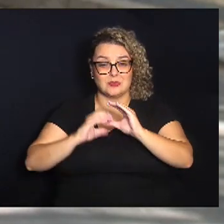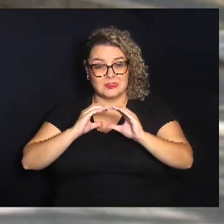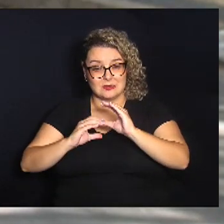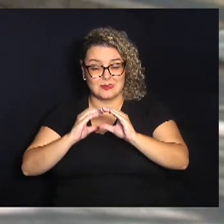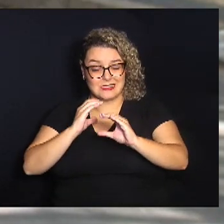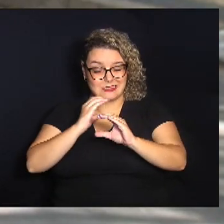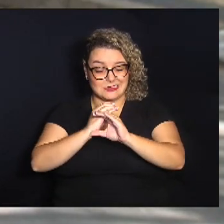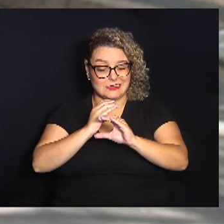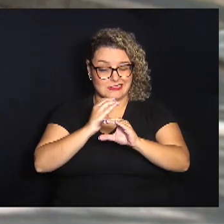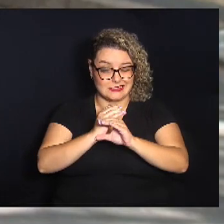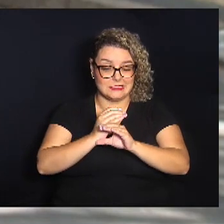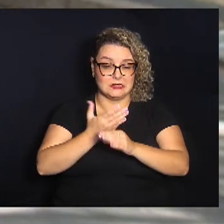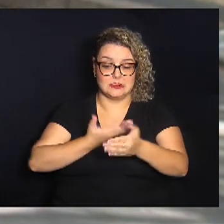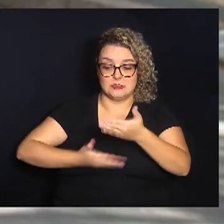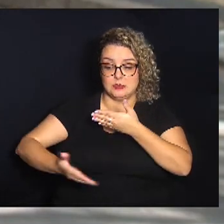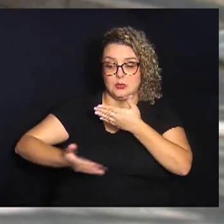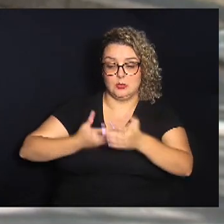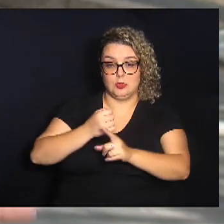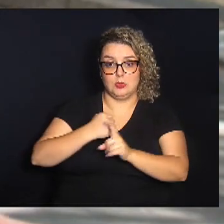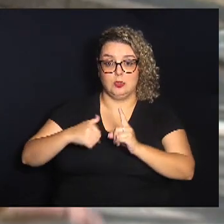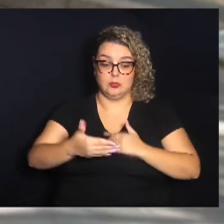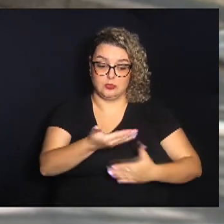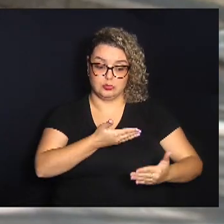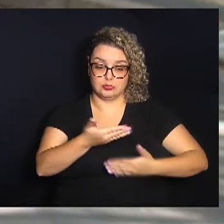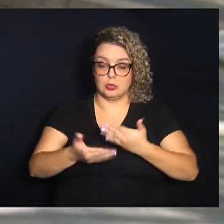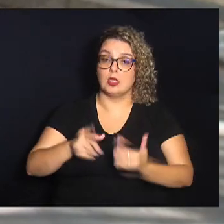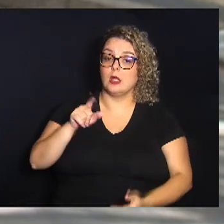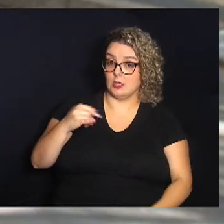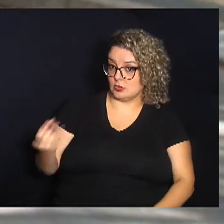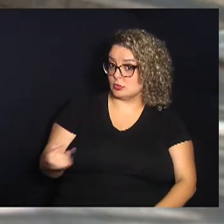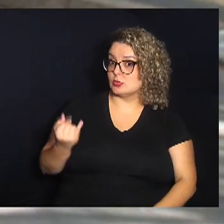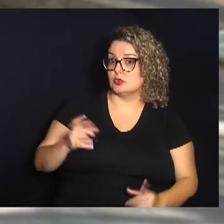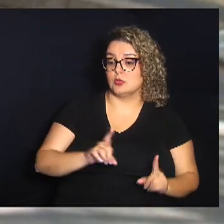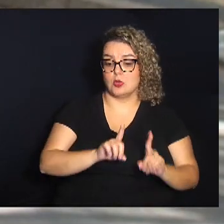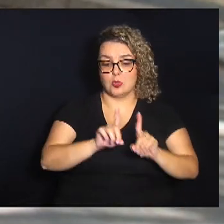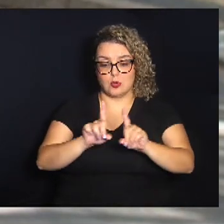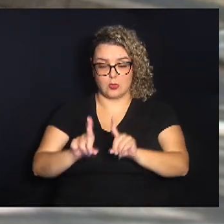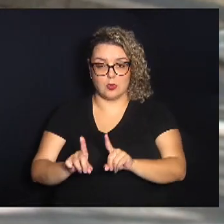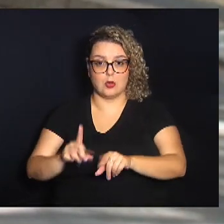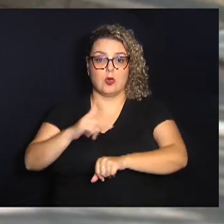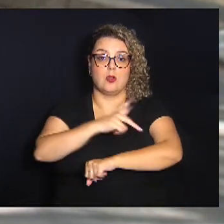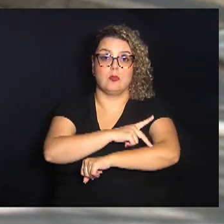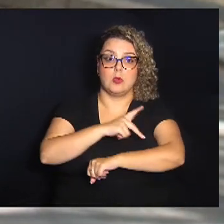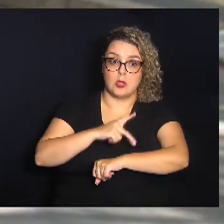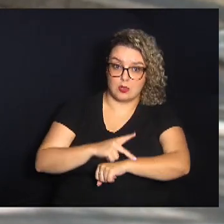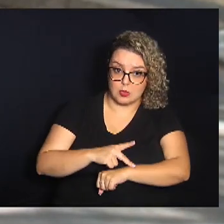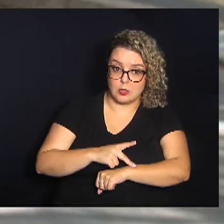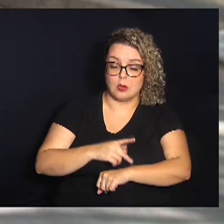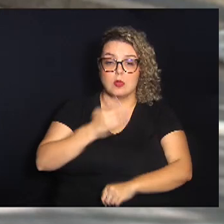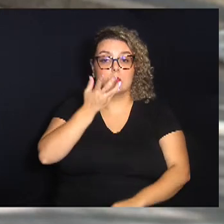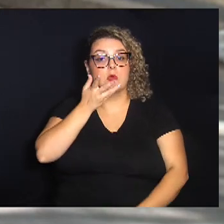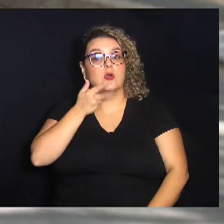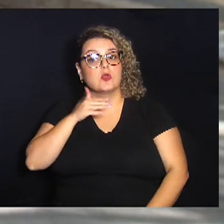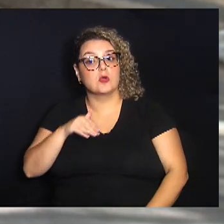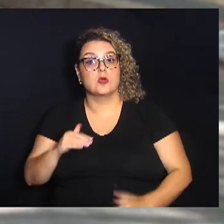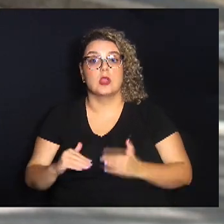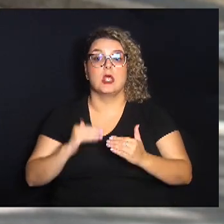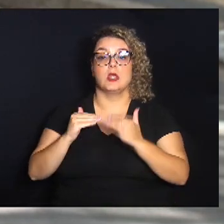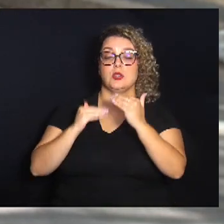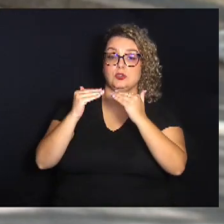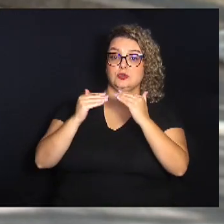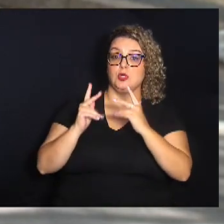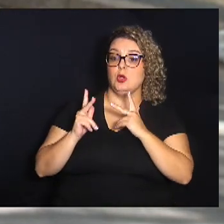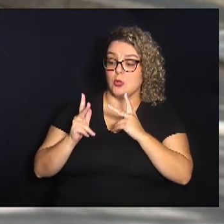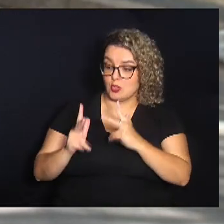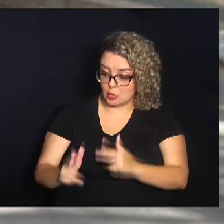e interação social. Por isso é tão importante um acompanhamento pedagógico para que a criança possa desenvolver de